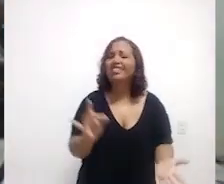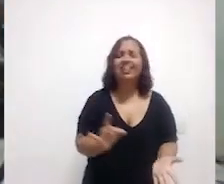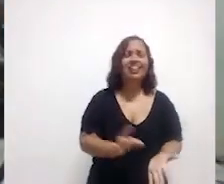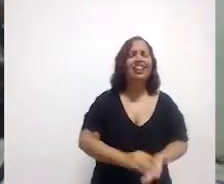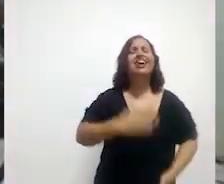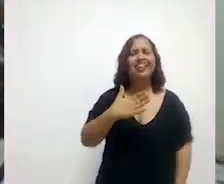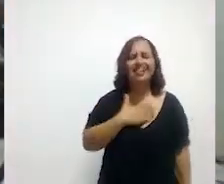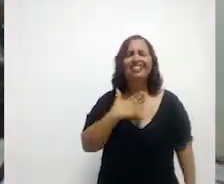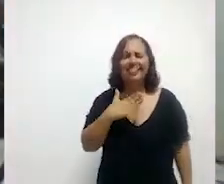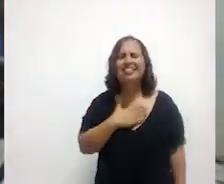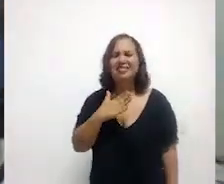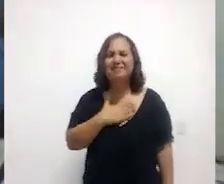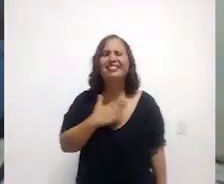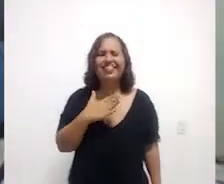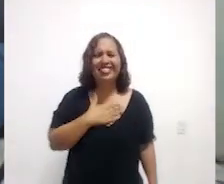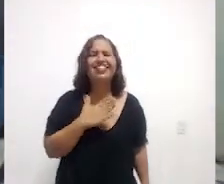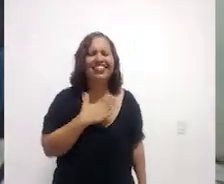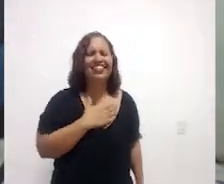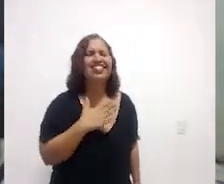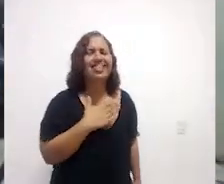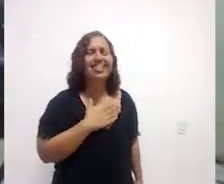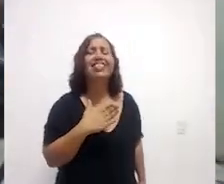em mim.